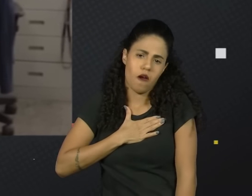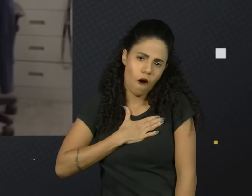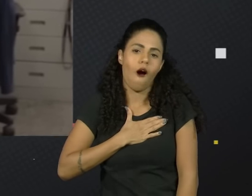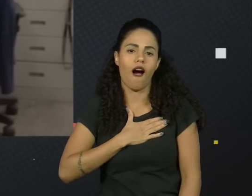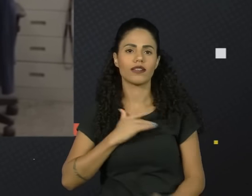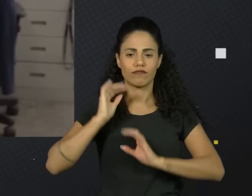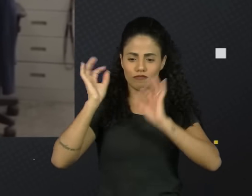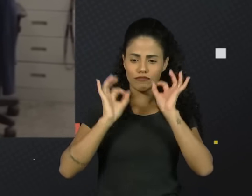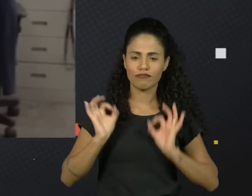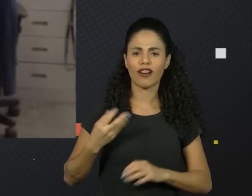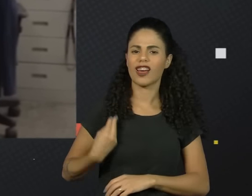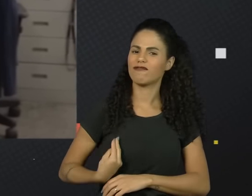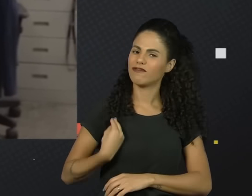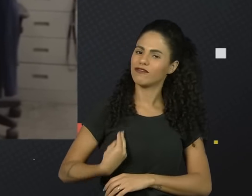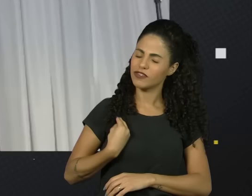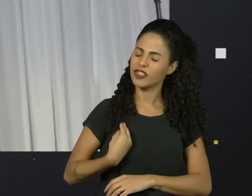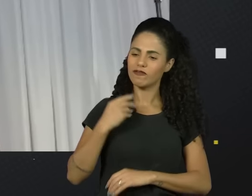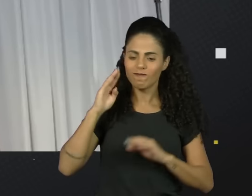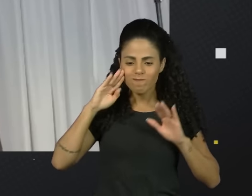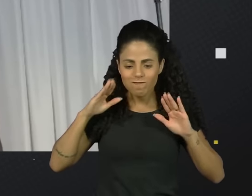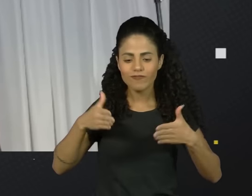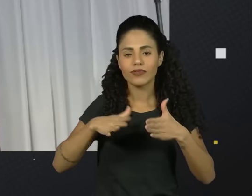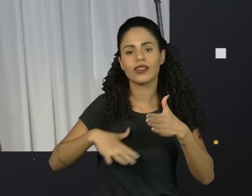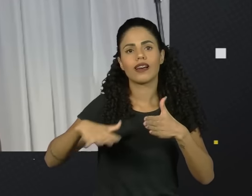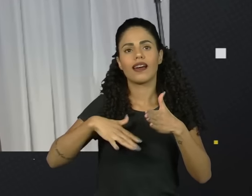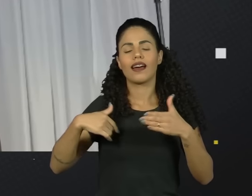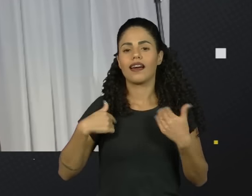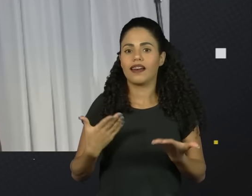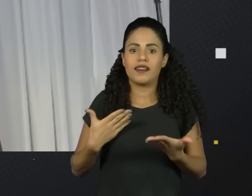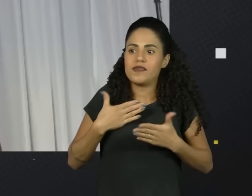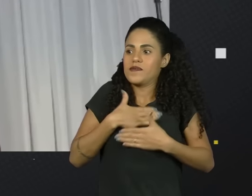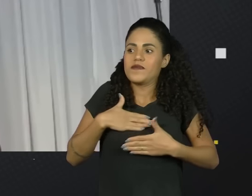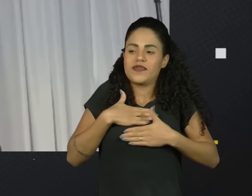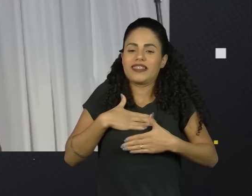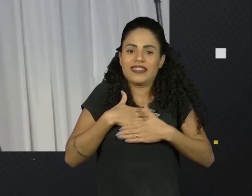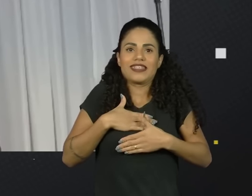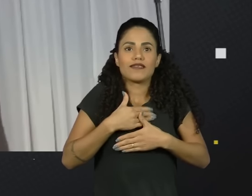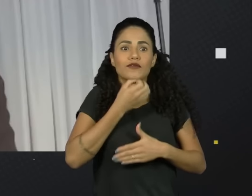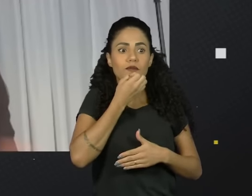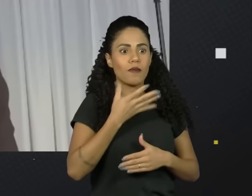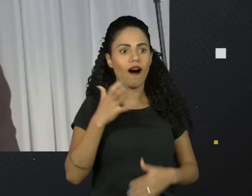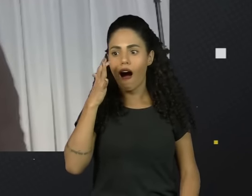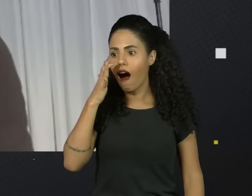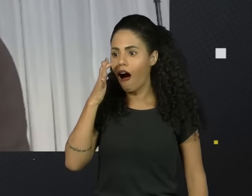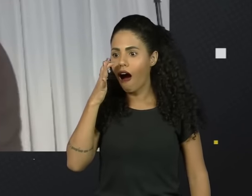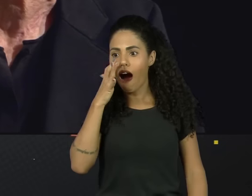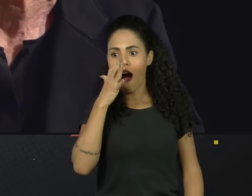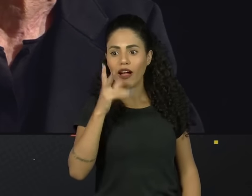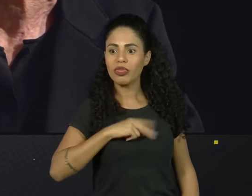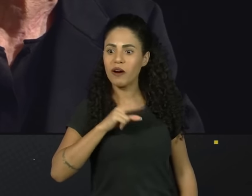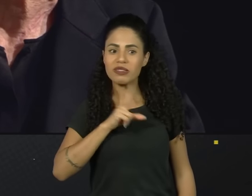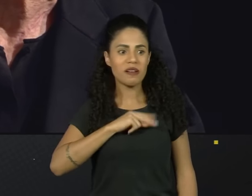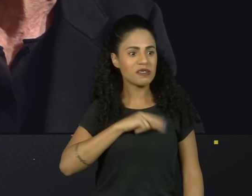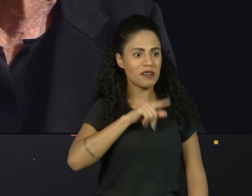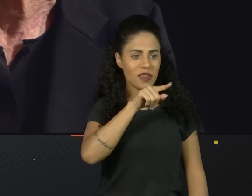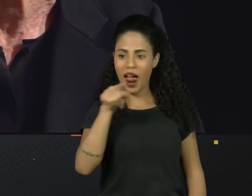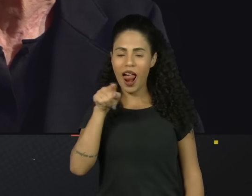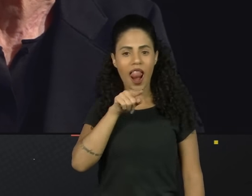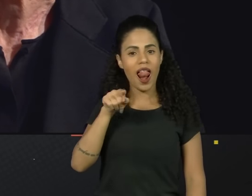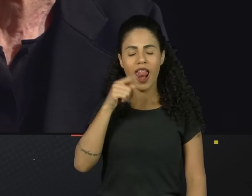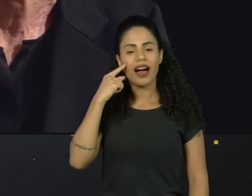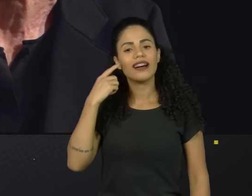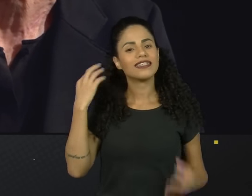que vive a moda, sempre era uma situação muito impressionante, né, a de conhecer a